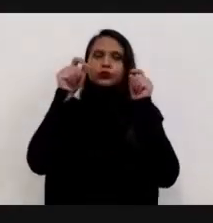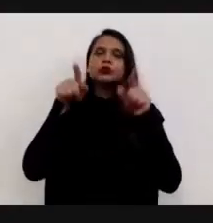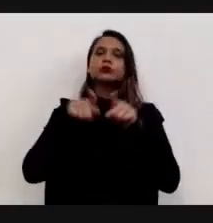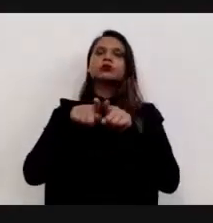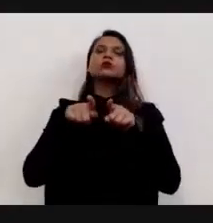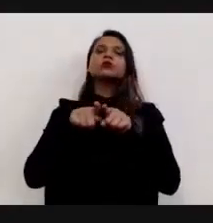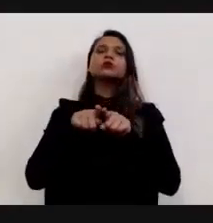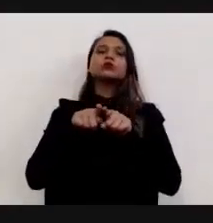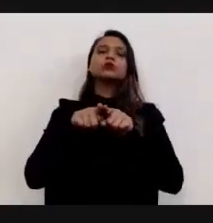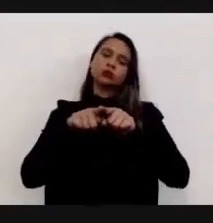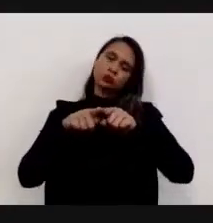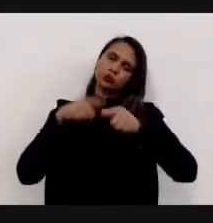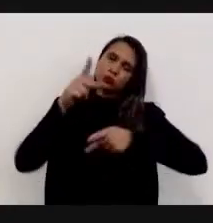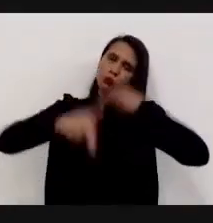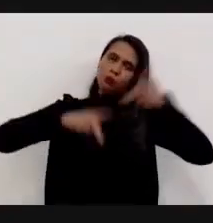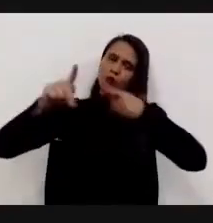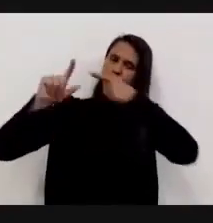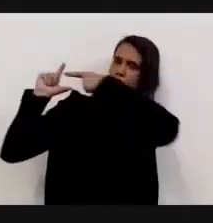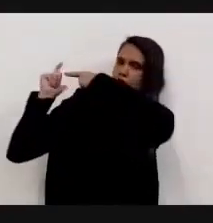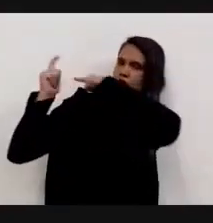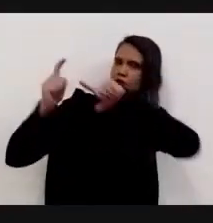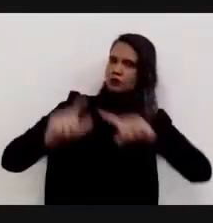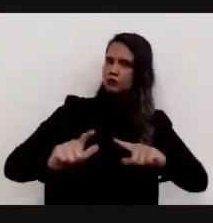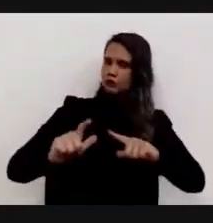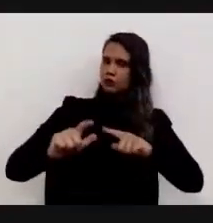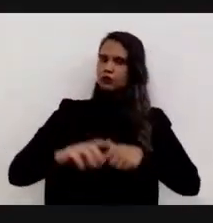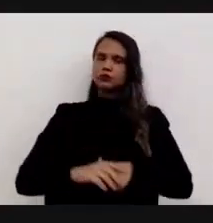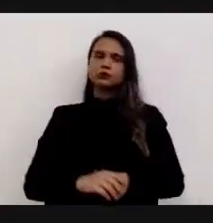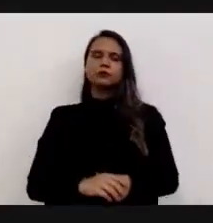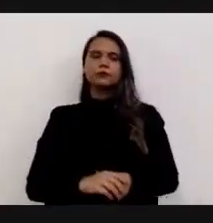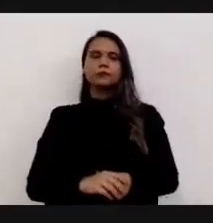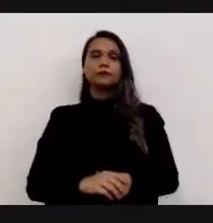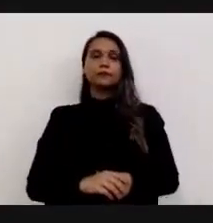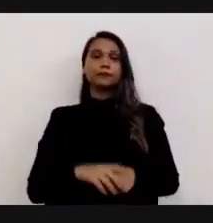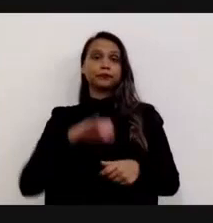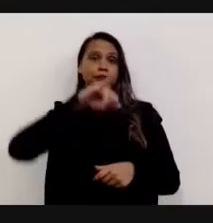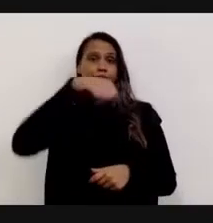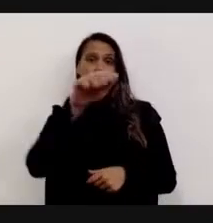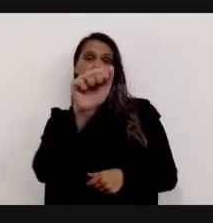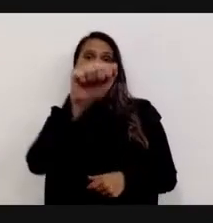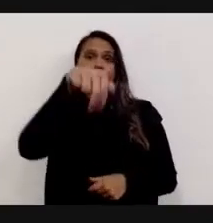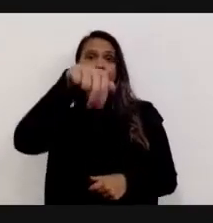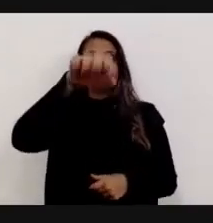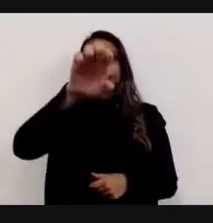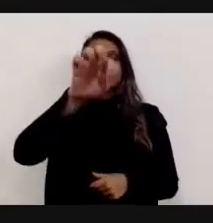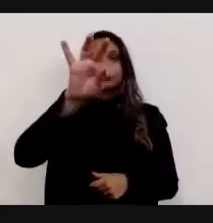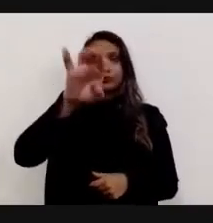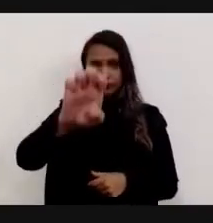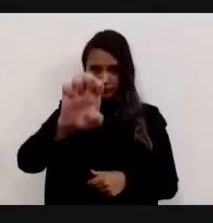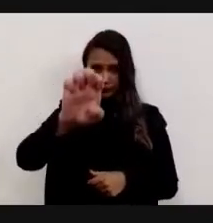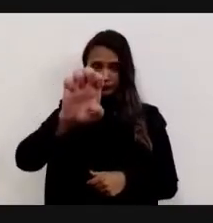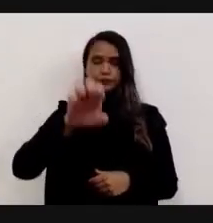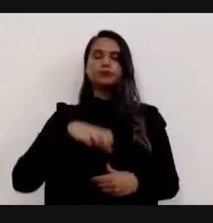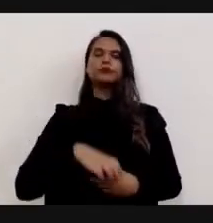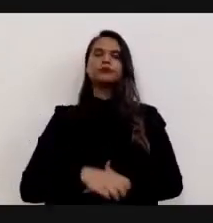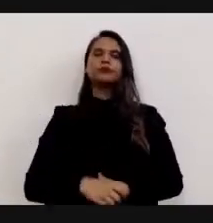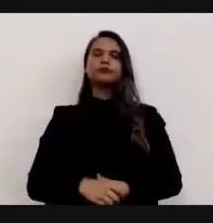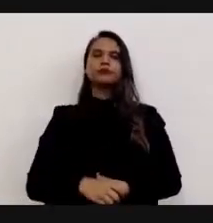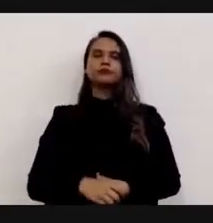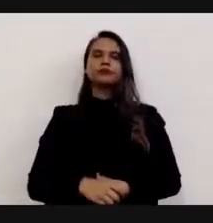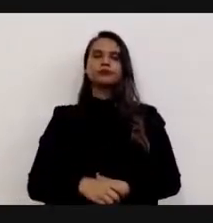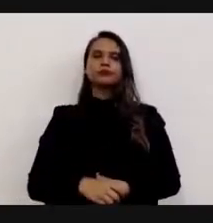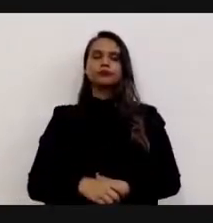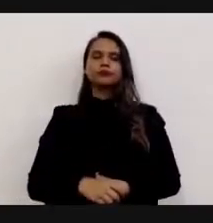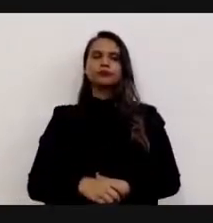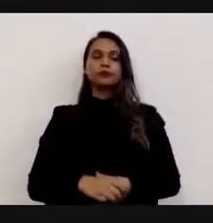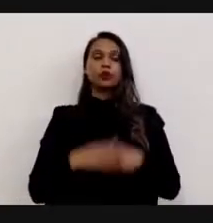e Tradicionais. Em seguida, a Janete Aparecida Rodrigues Nobre, pelo